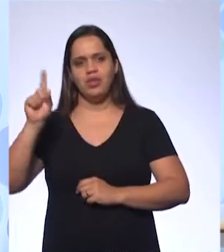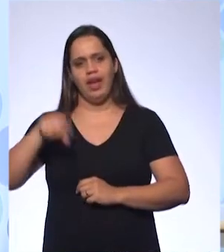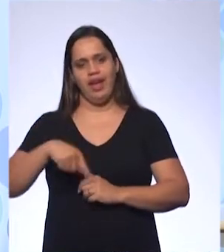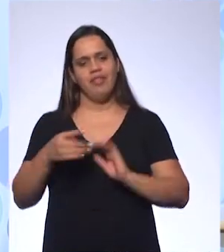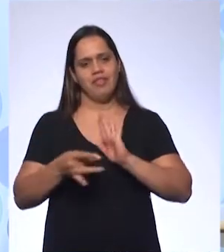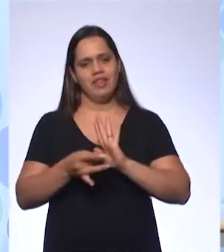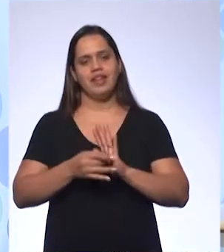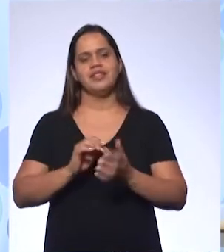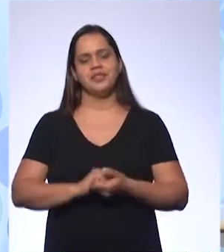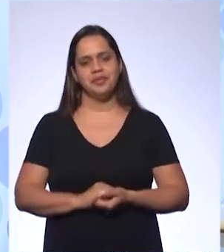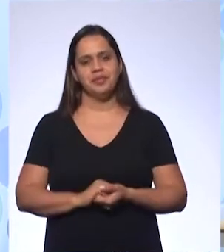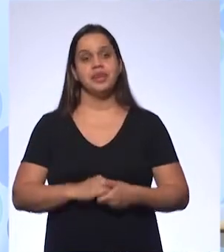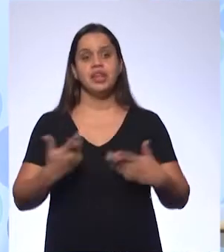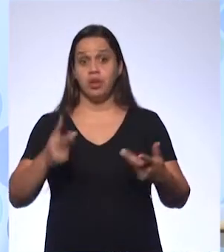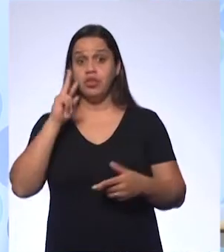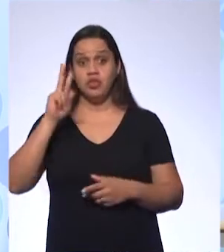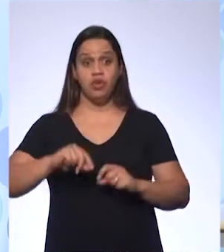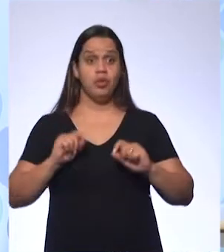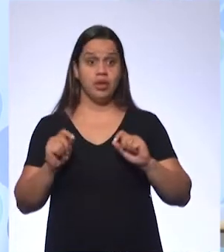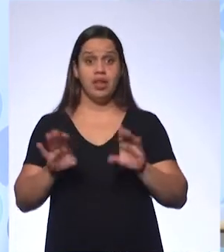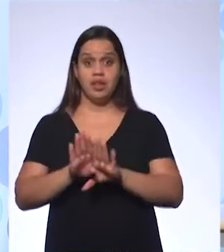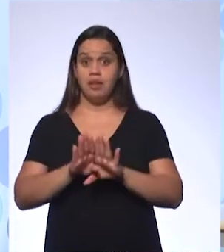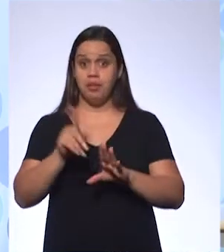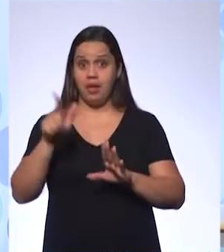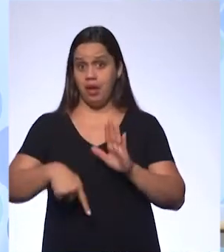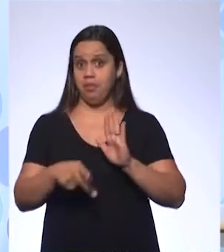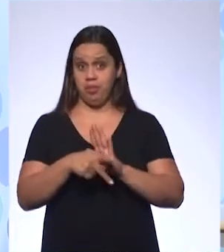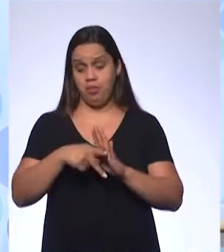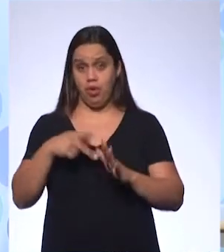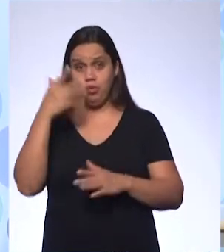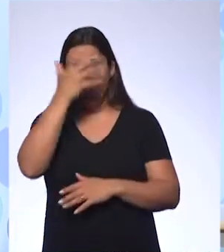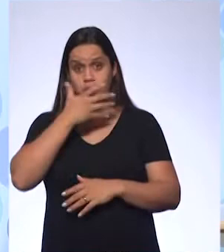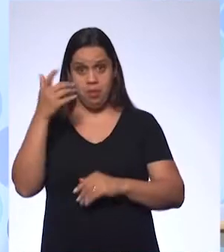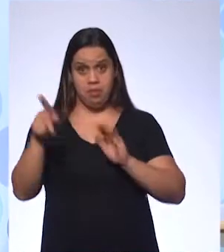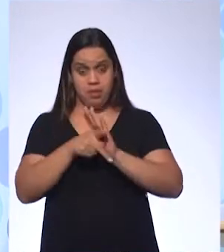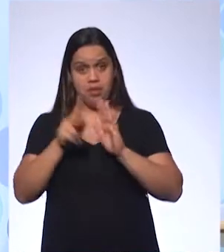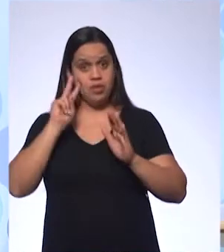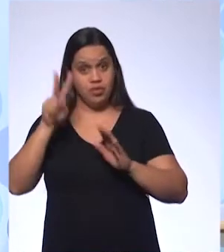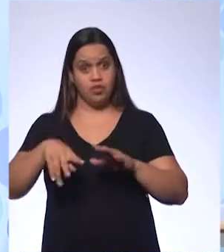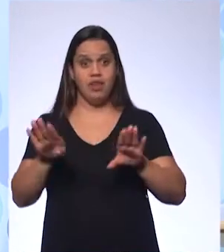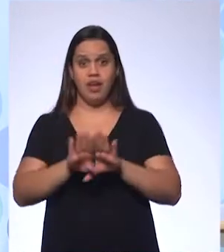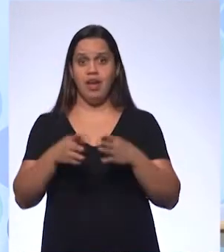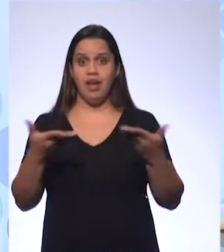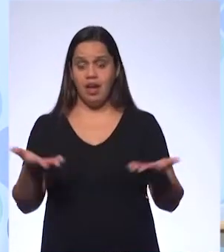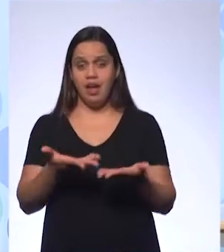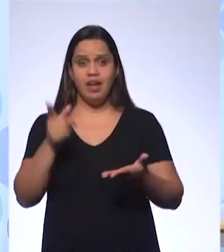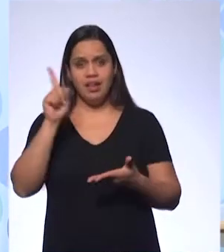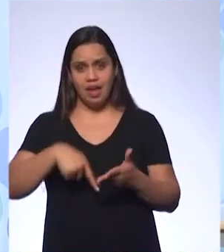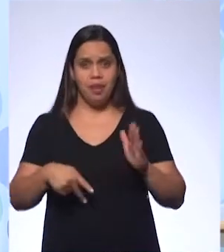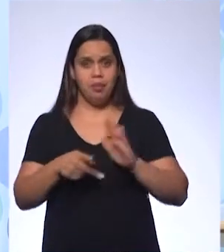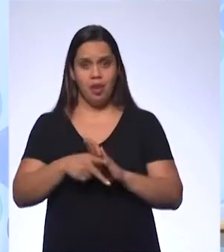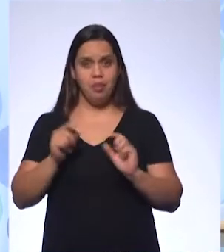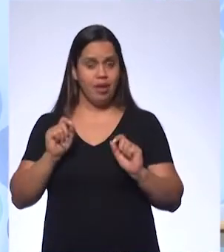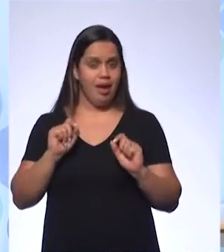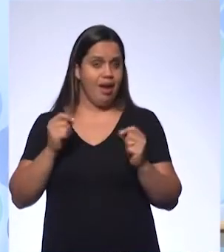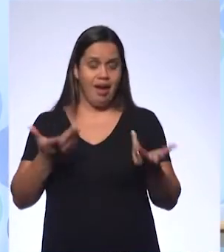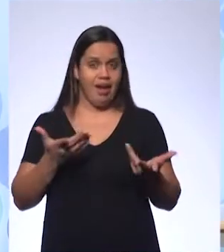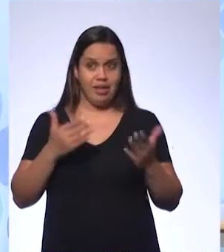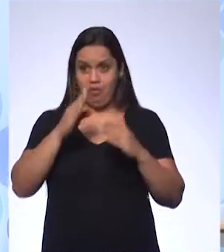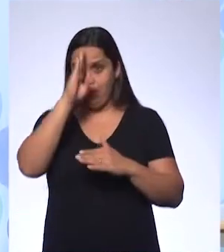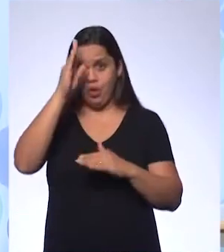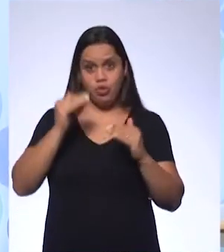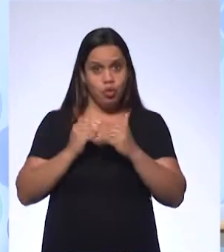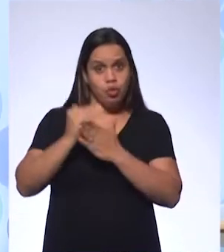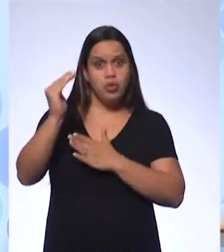né, que esse romance científico, né, do qual H.G. Wells é um dos precursores, na verdade, ele faz